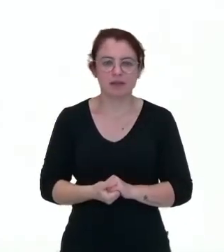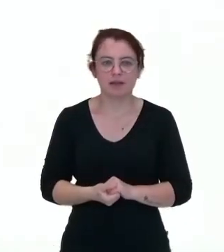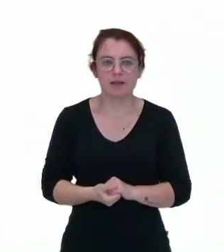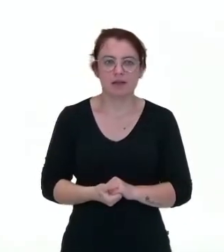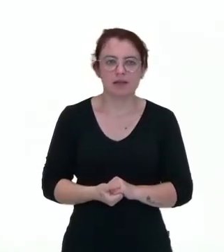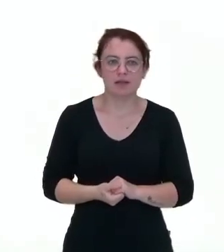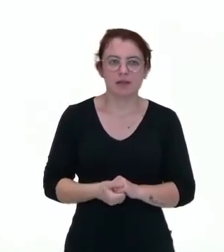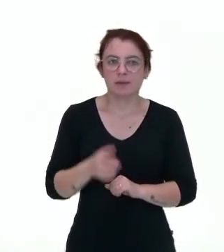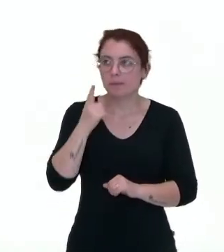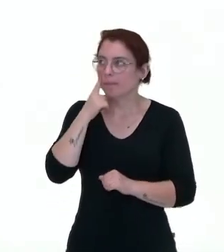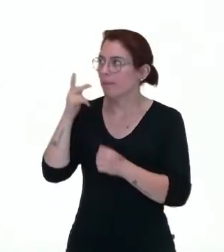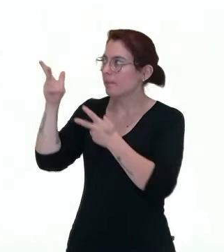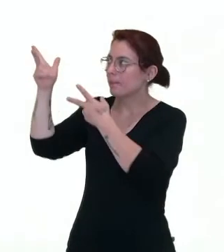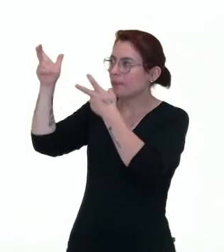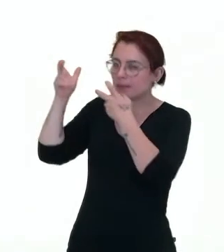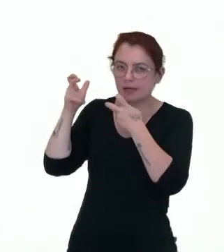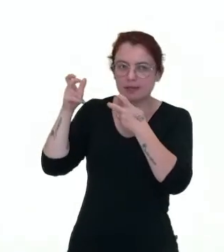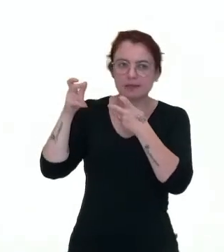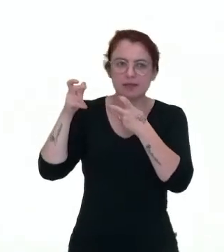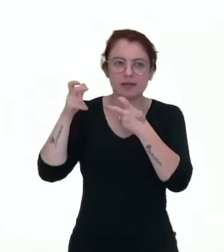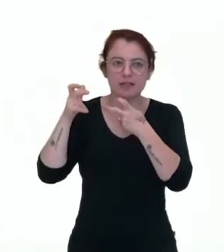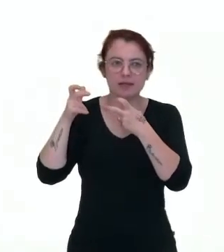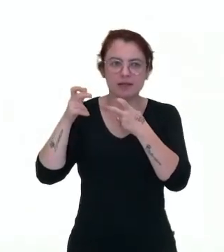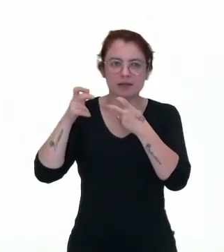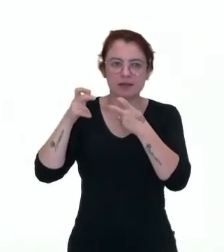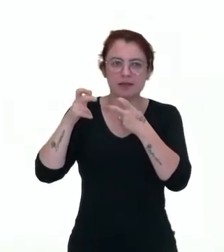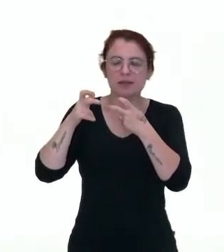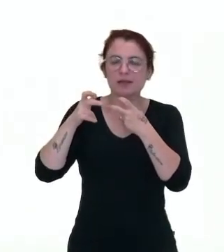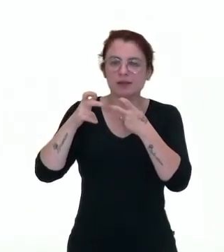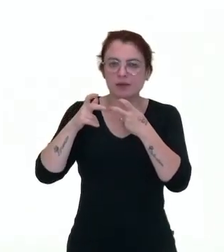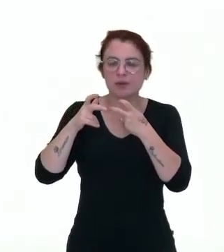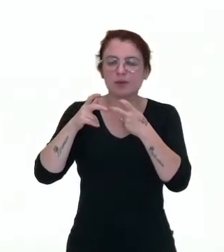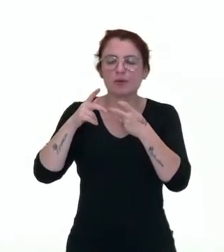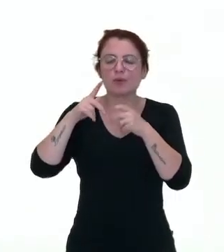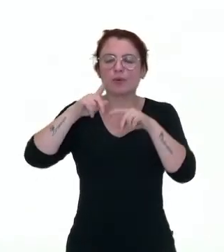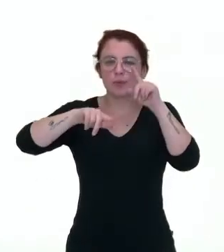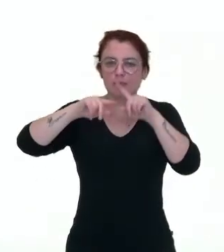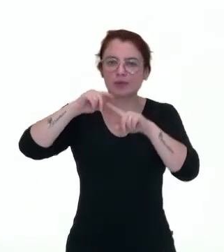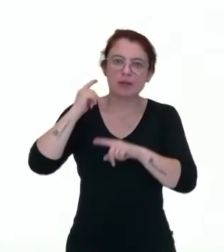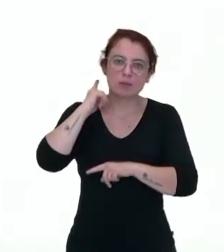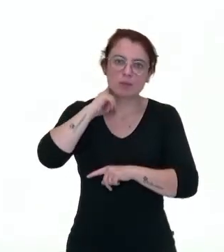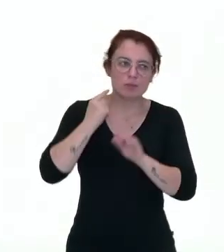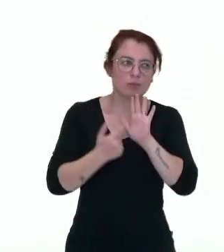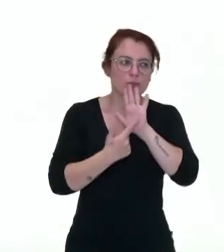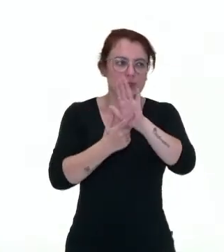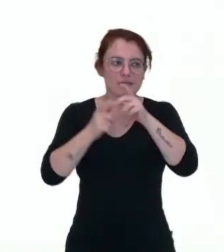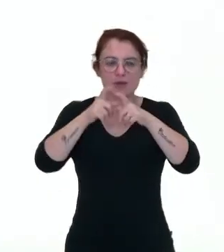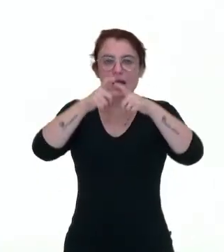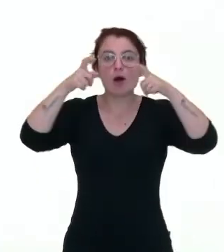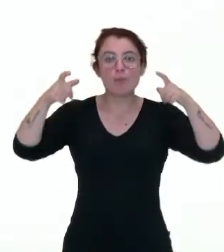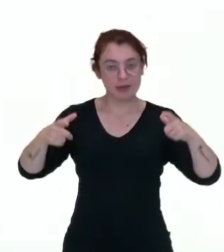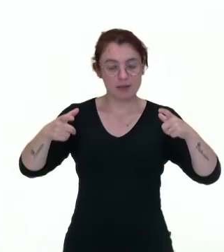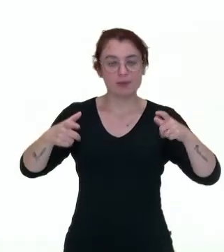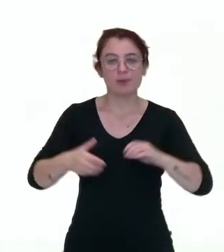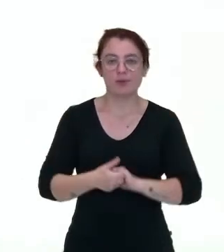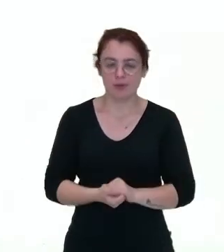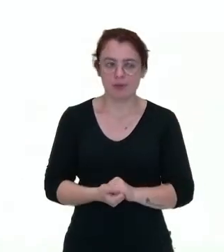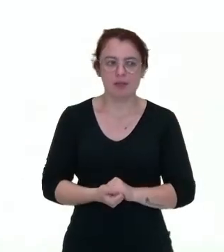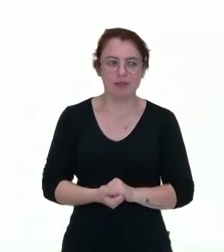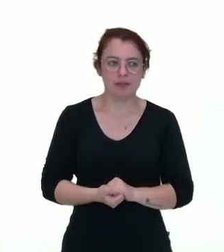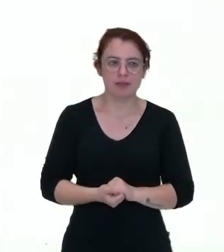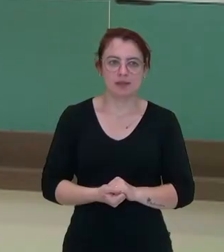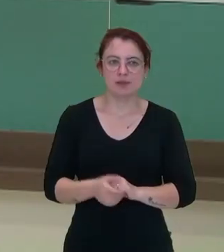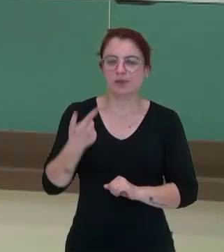Percebam aonde tem o dedo da pessoa indicando um aumento, está inchado. É uma